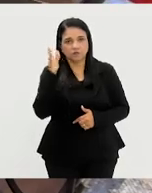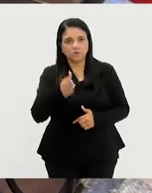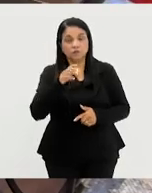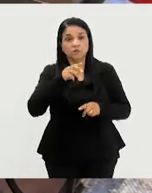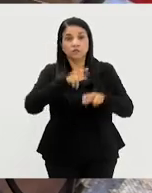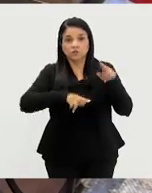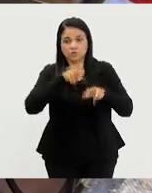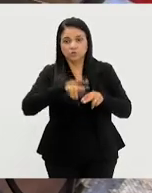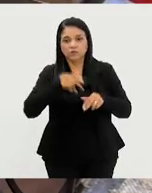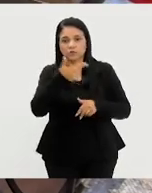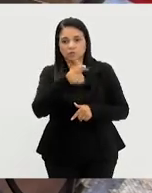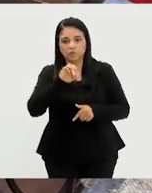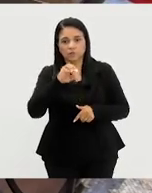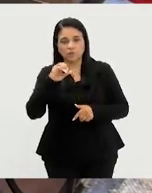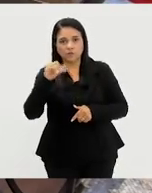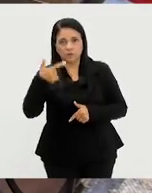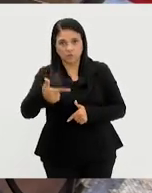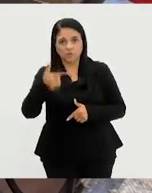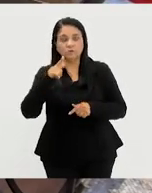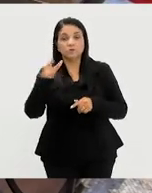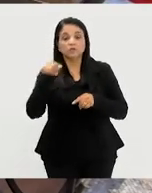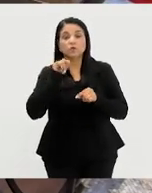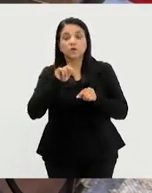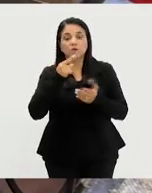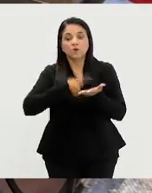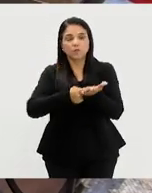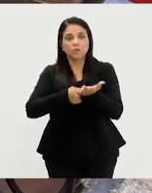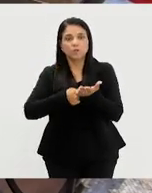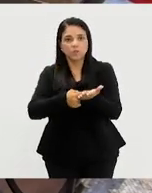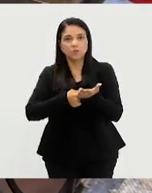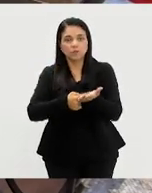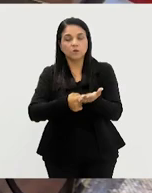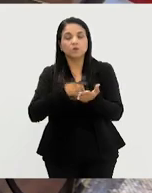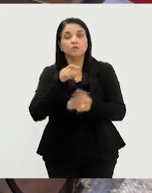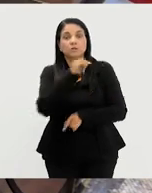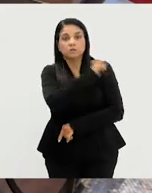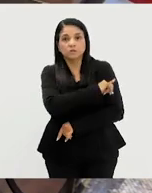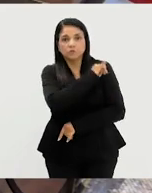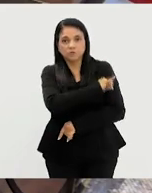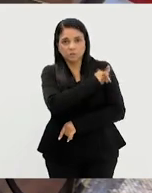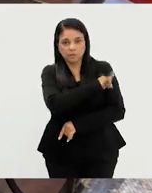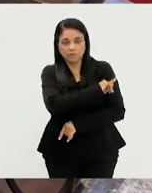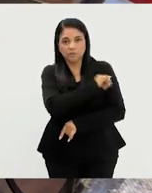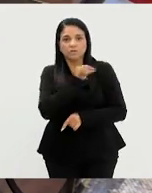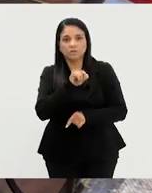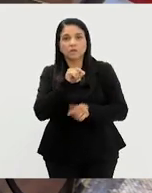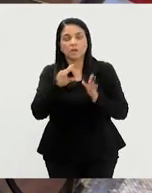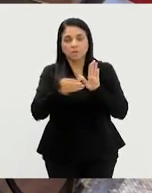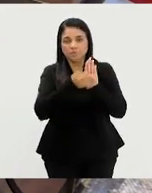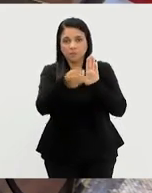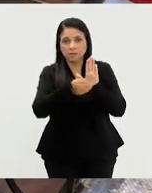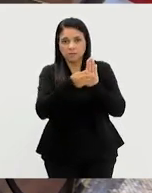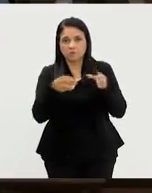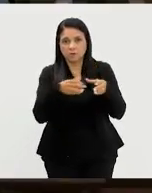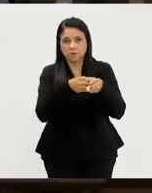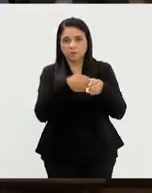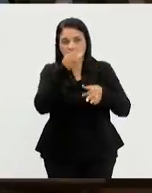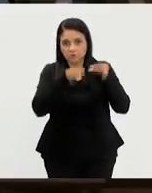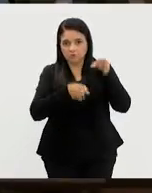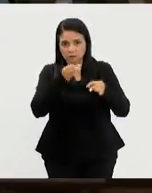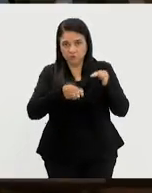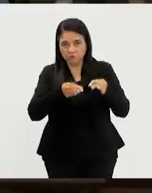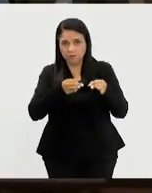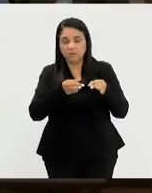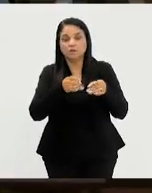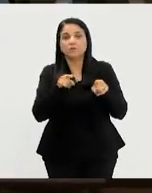dispõe sobre a publicidade oficial no estado do Rio de Janeiro na forma que menciona pendente parecer das condções de constituição e justiça